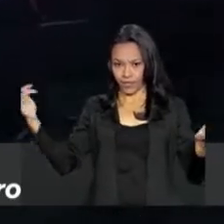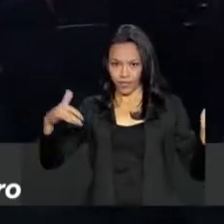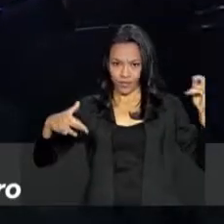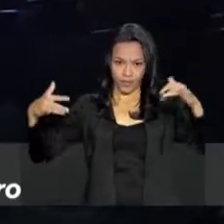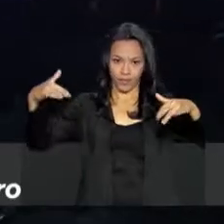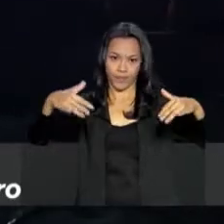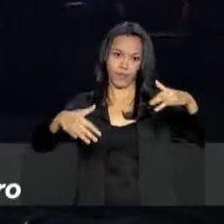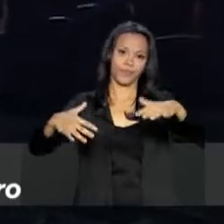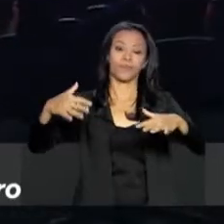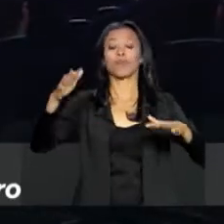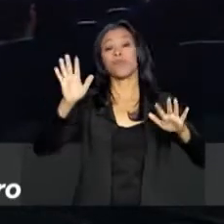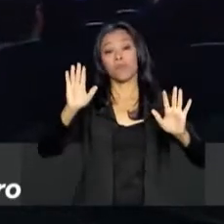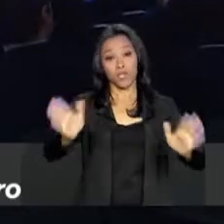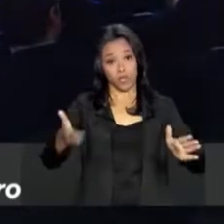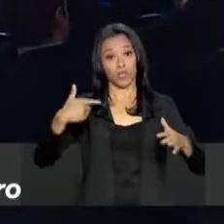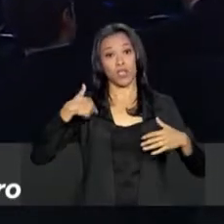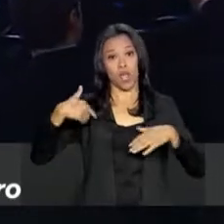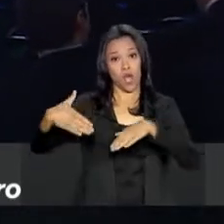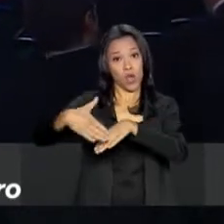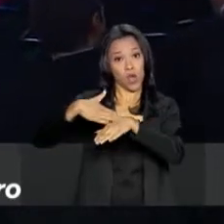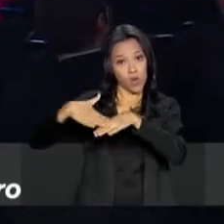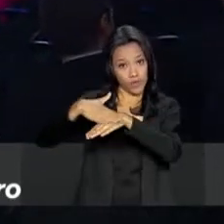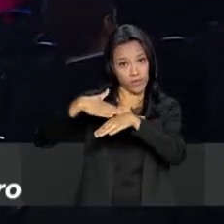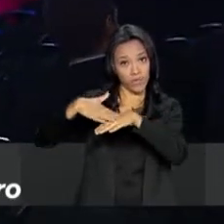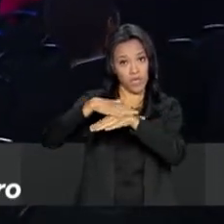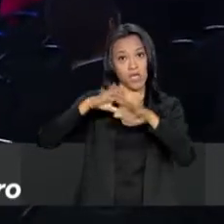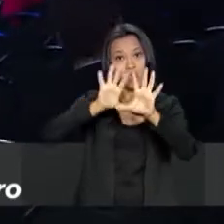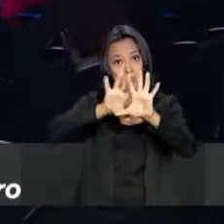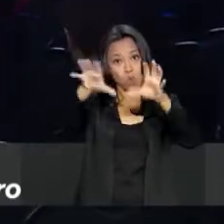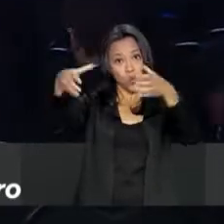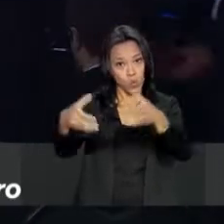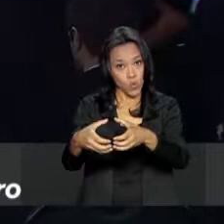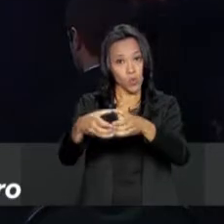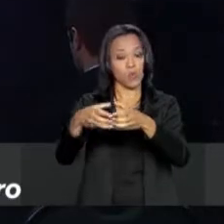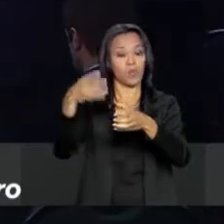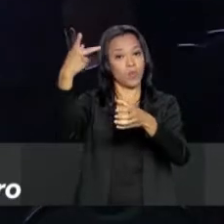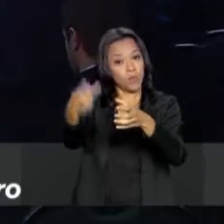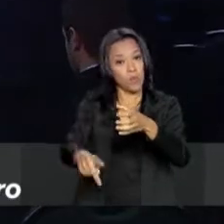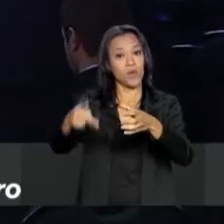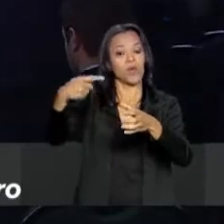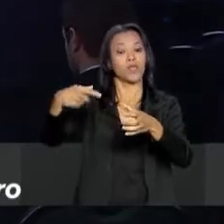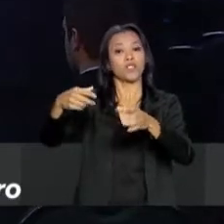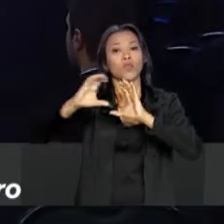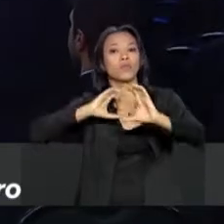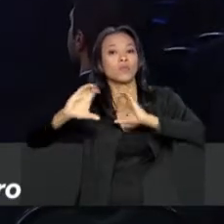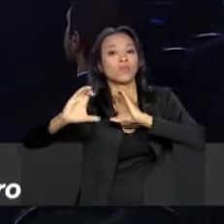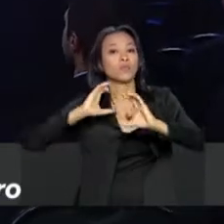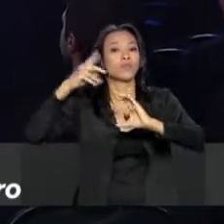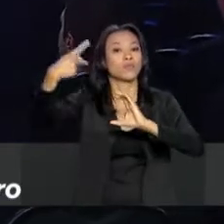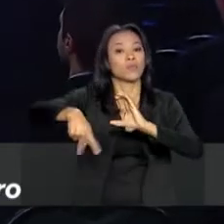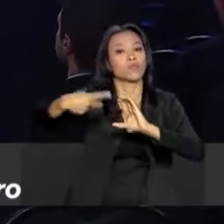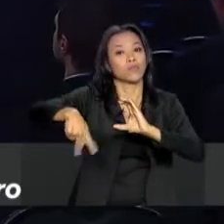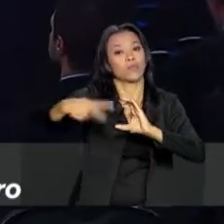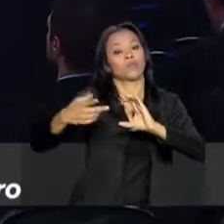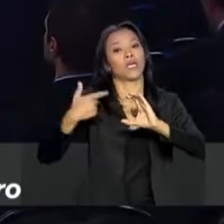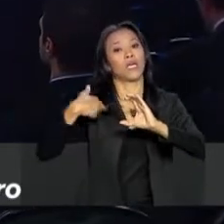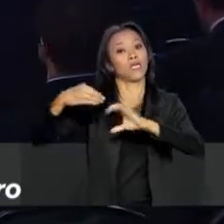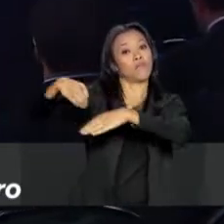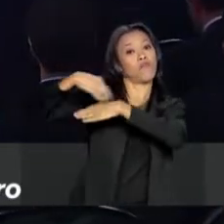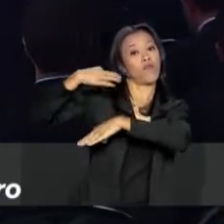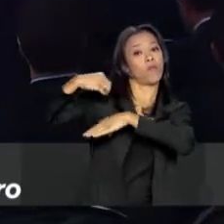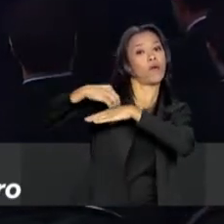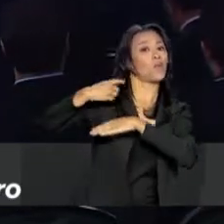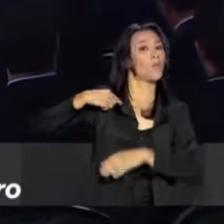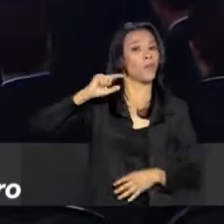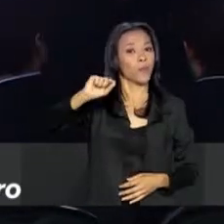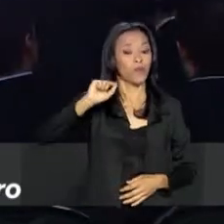eu conversei com a equipe da assessoria de imprensa aqui do evento do congresso brasil e eles me informaram que